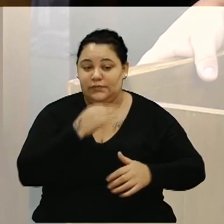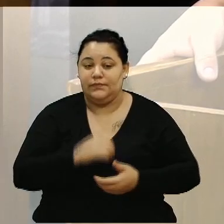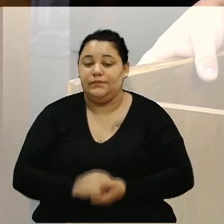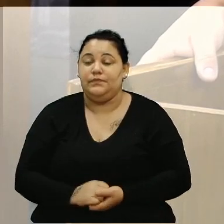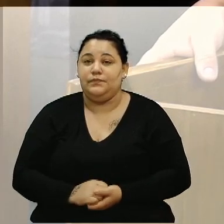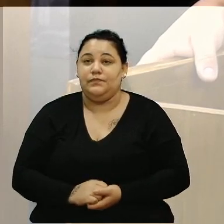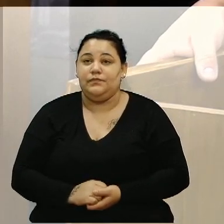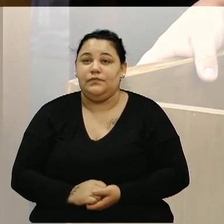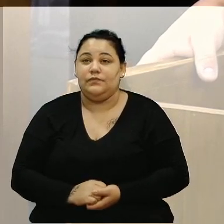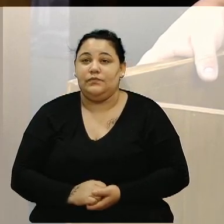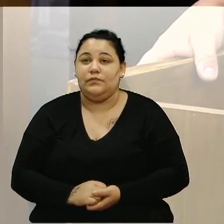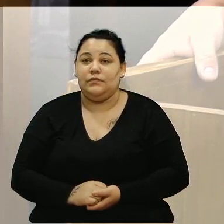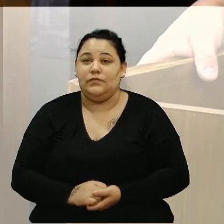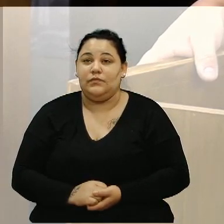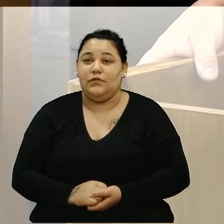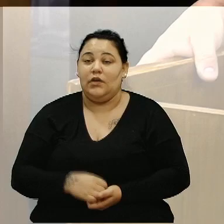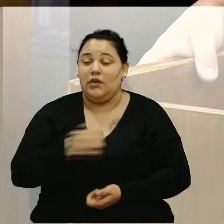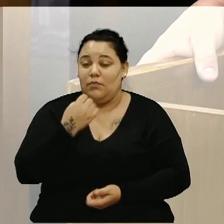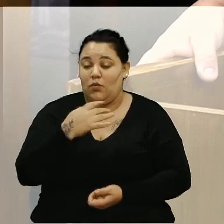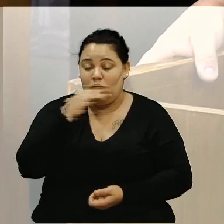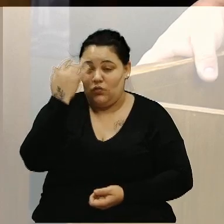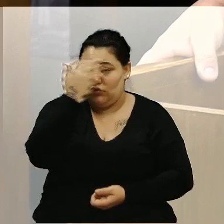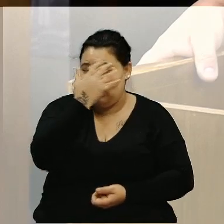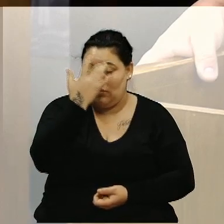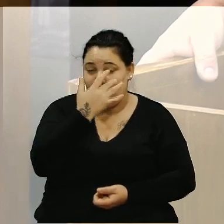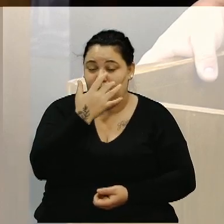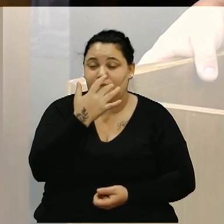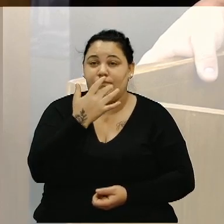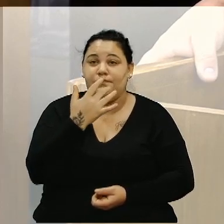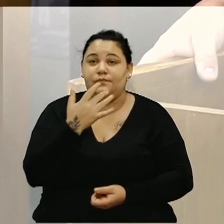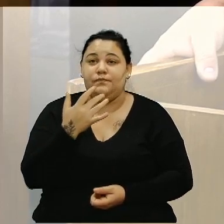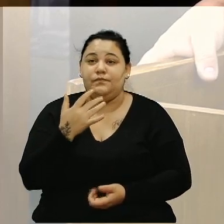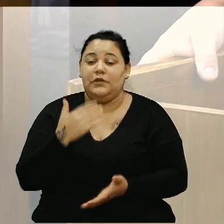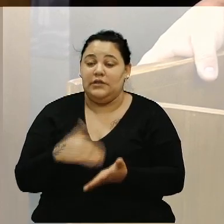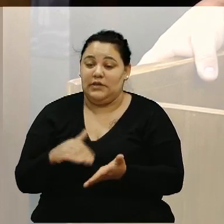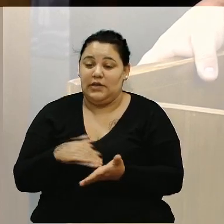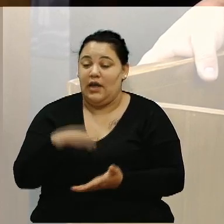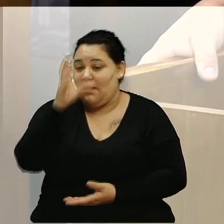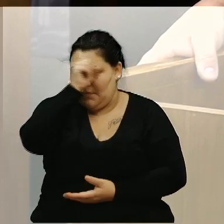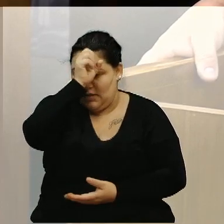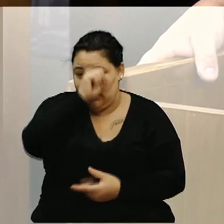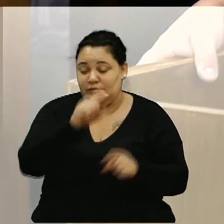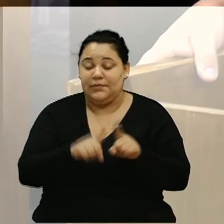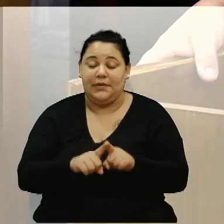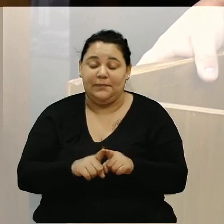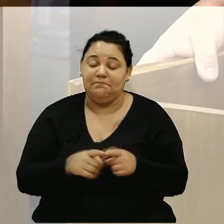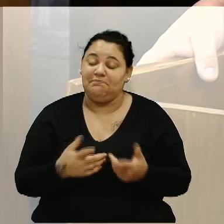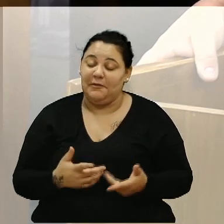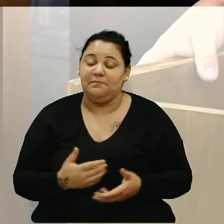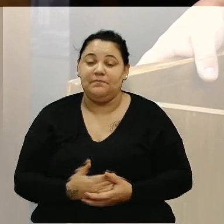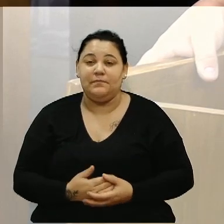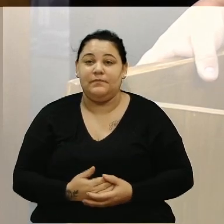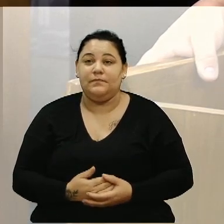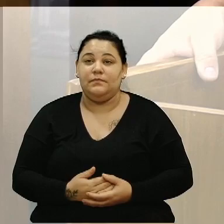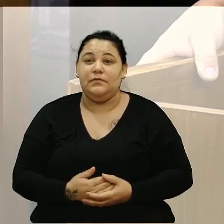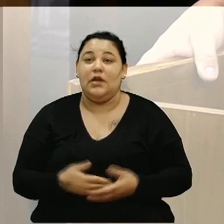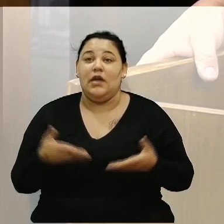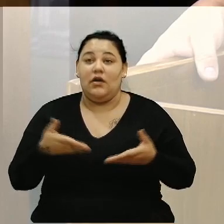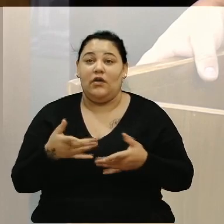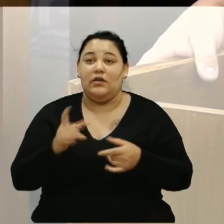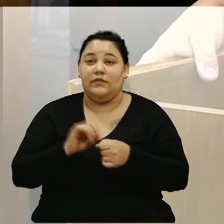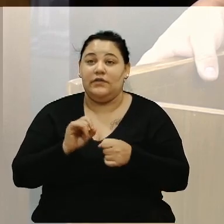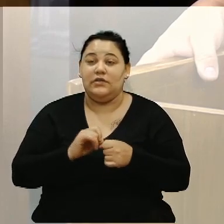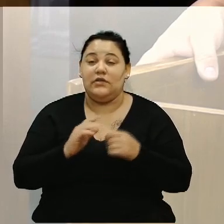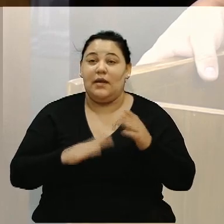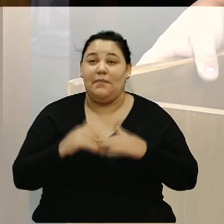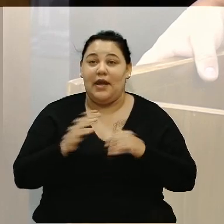E que bom que o prefeito Adiló, na época, era secretário e aprendeu, e agora está colocando em prática mais